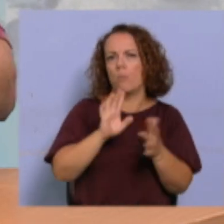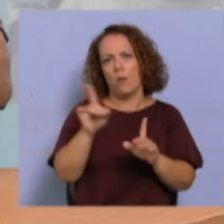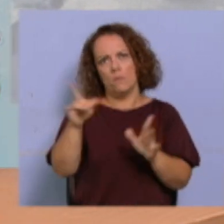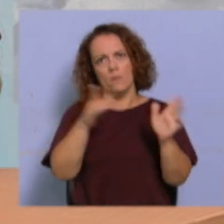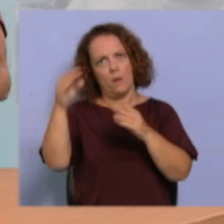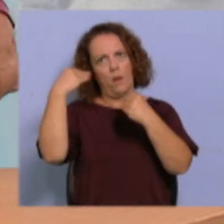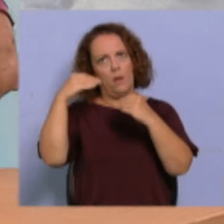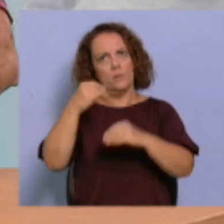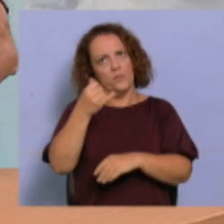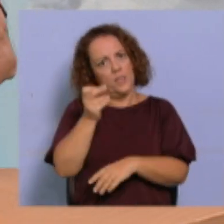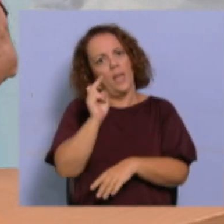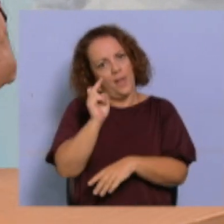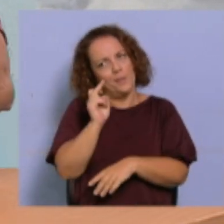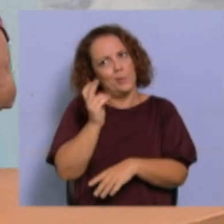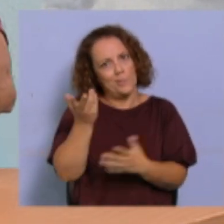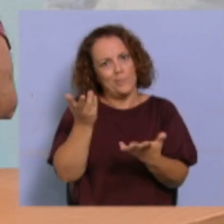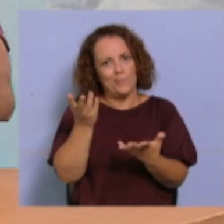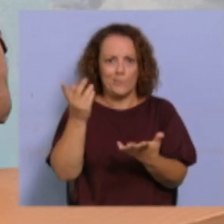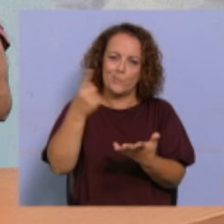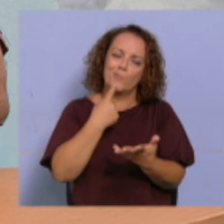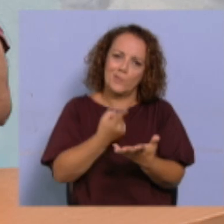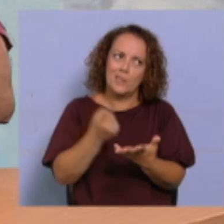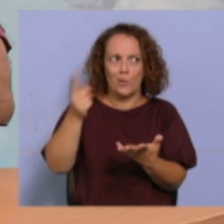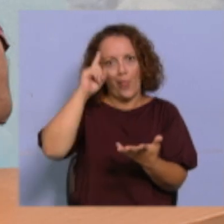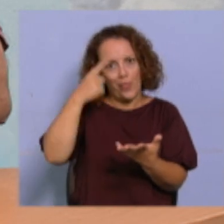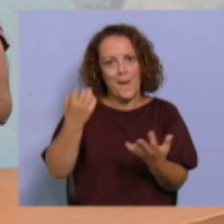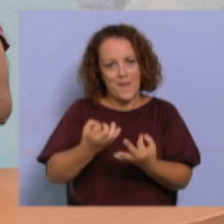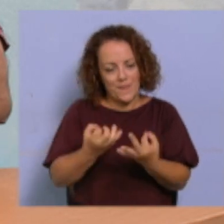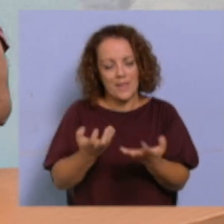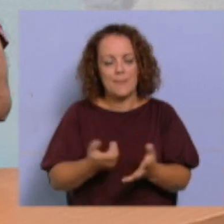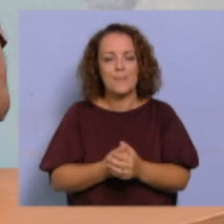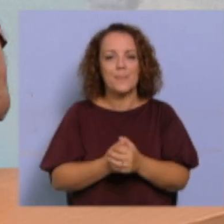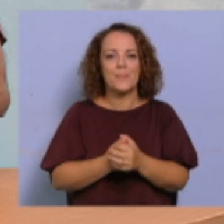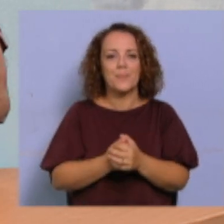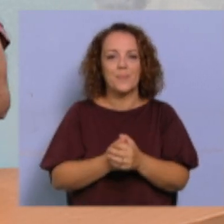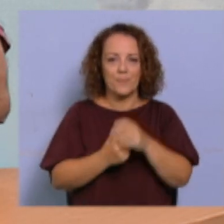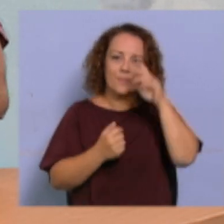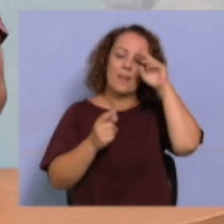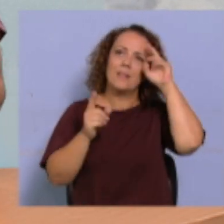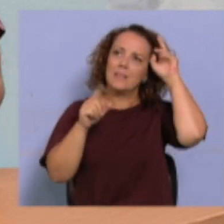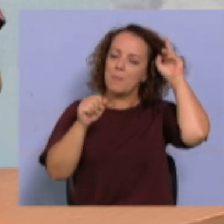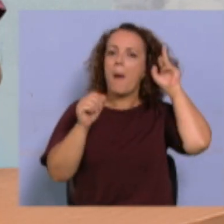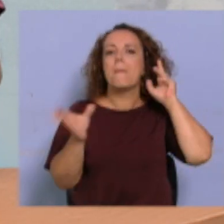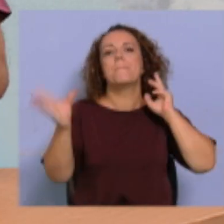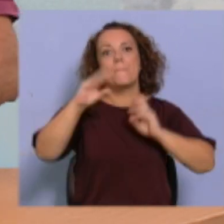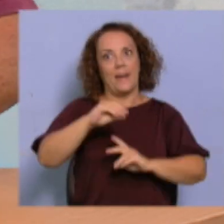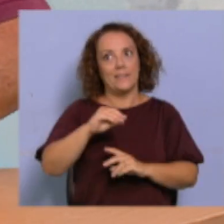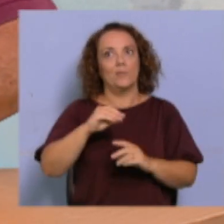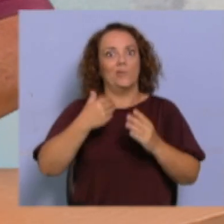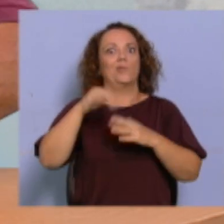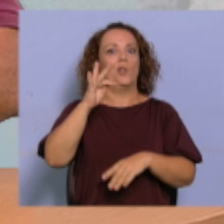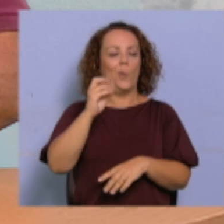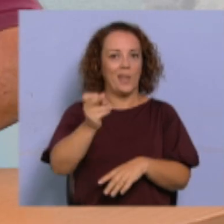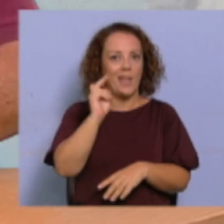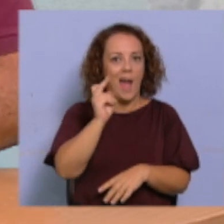não é? Como dizia. Pois, bom. E mais 40 de vida cristã. Missionário